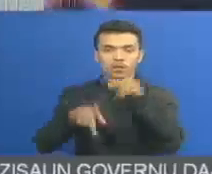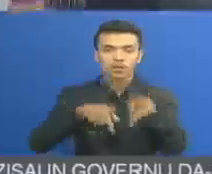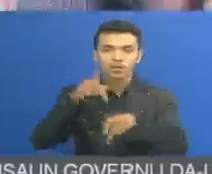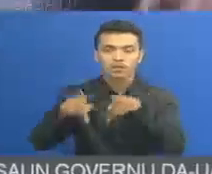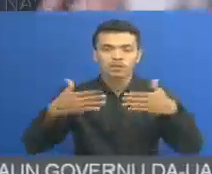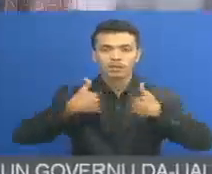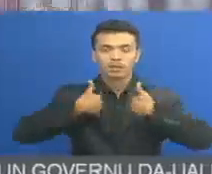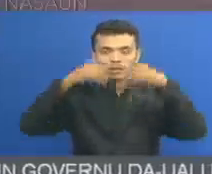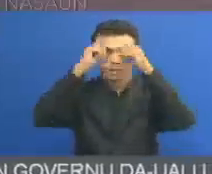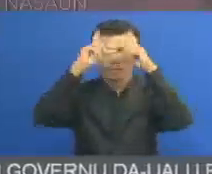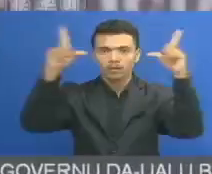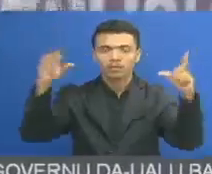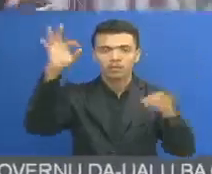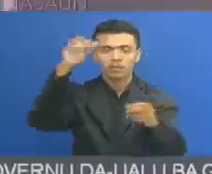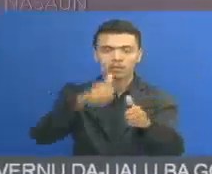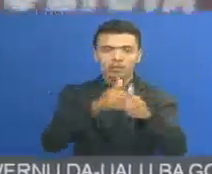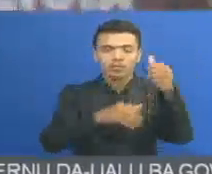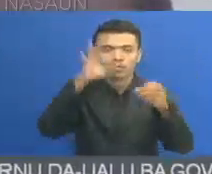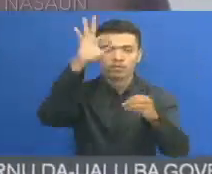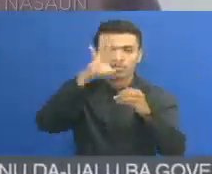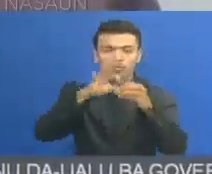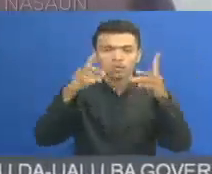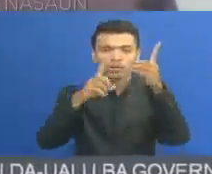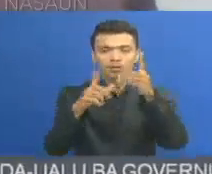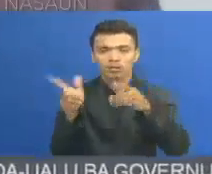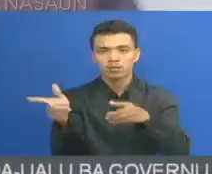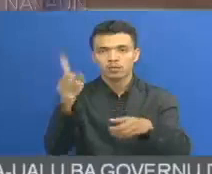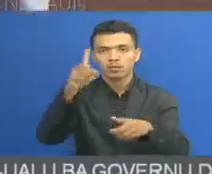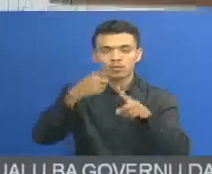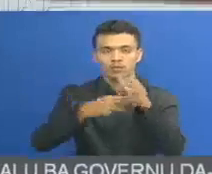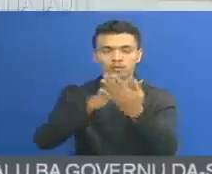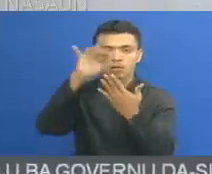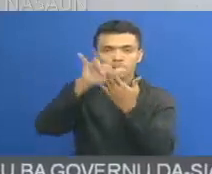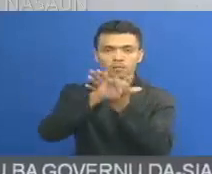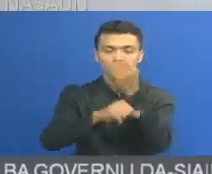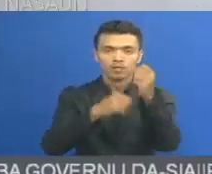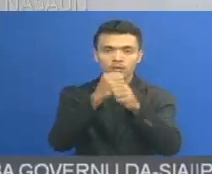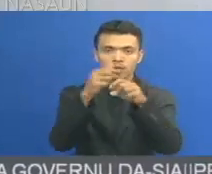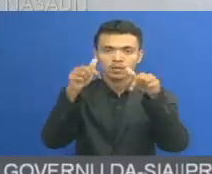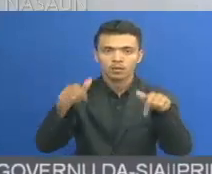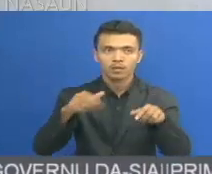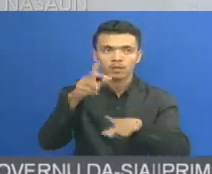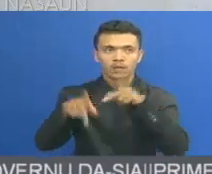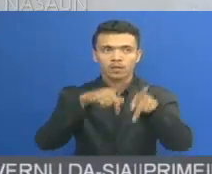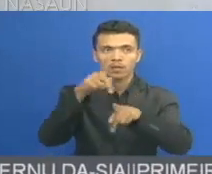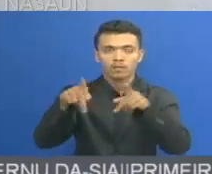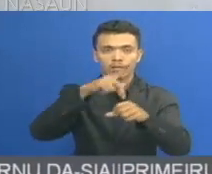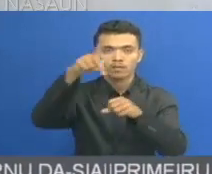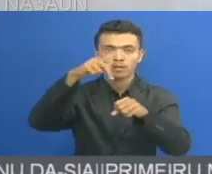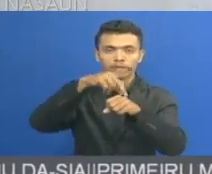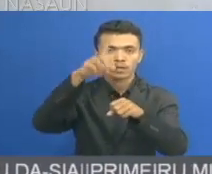Timor-Leste, onde tuir vota e aloran rua nulo recém ida fula maio tinané. Cidadão filipina ida, nebe